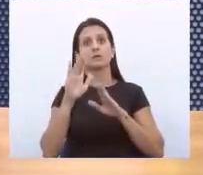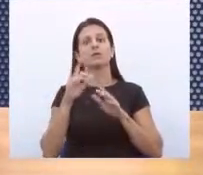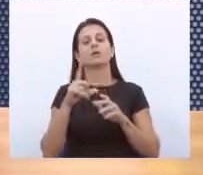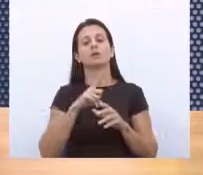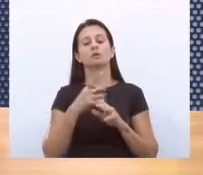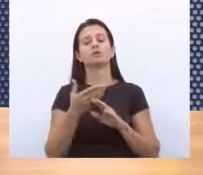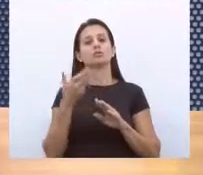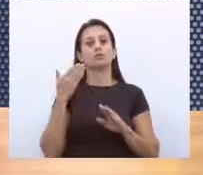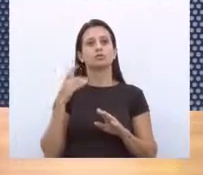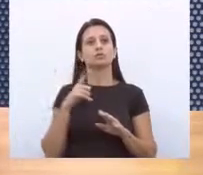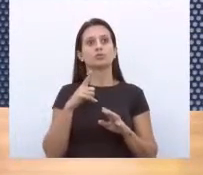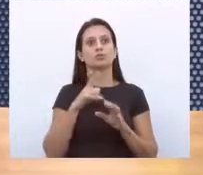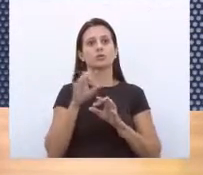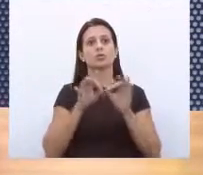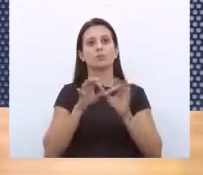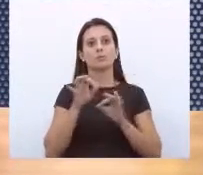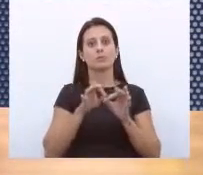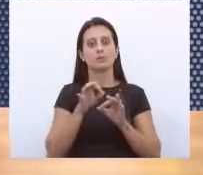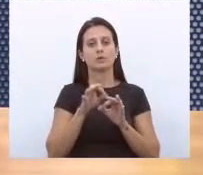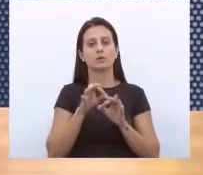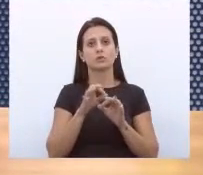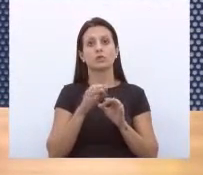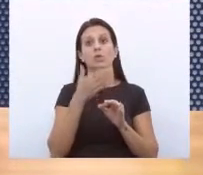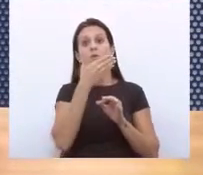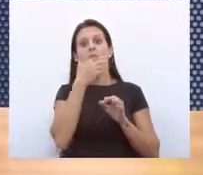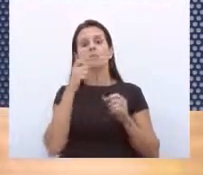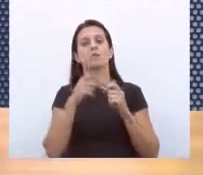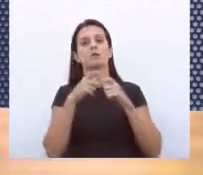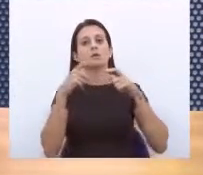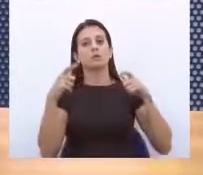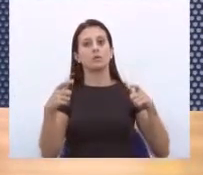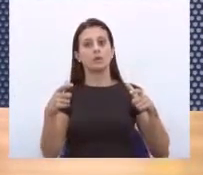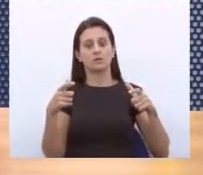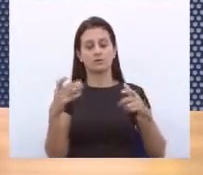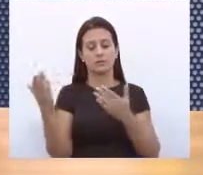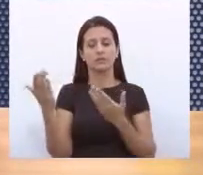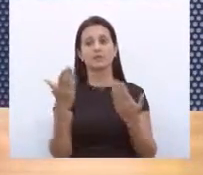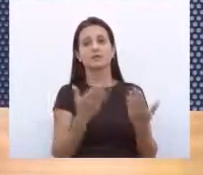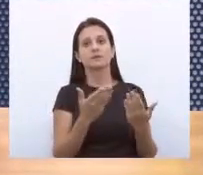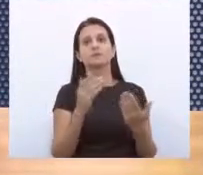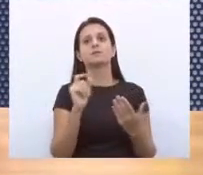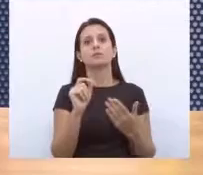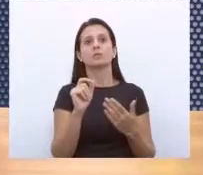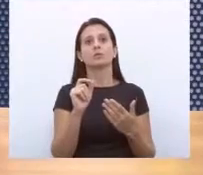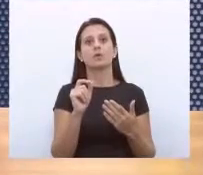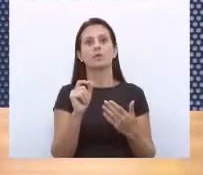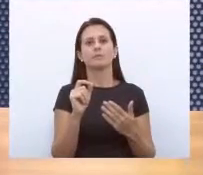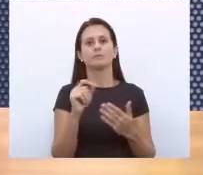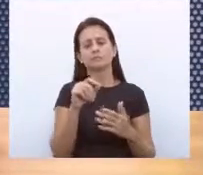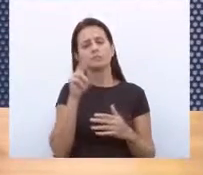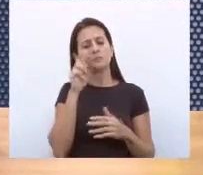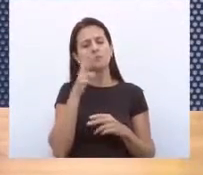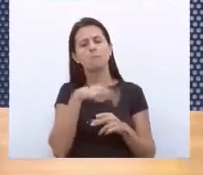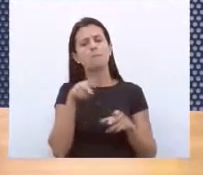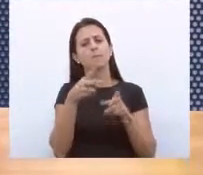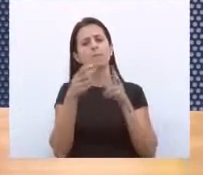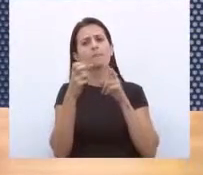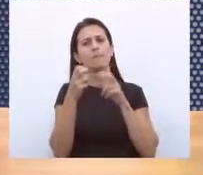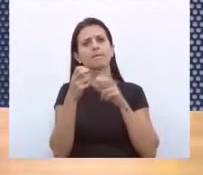estávamos fazendo, nós tínhamos um projeto que viabilizava isso, trazer. E, olha, em nenhum